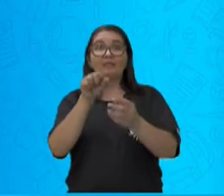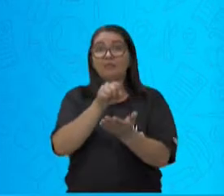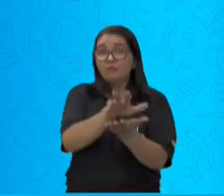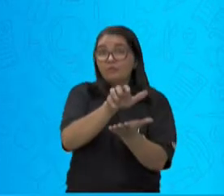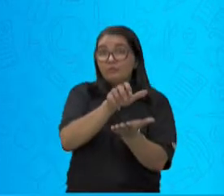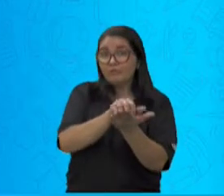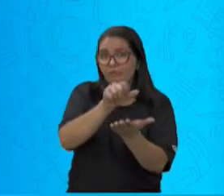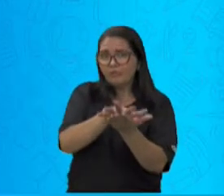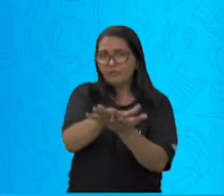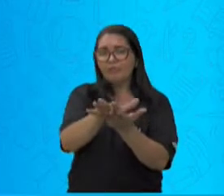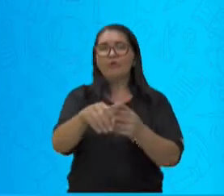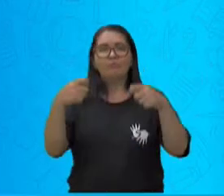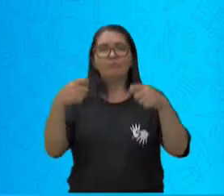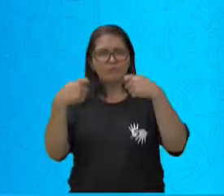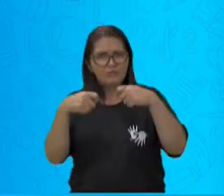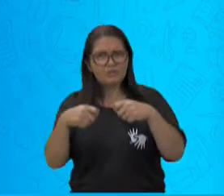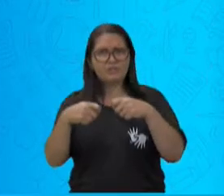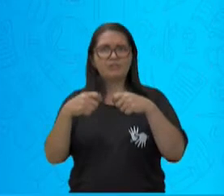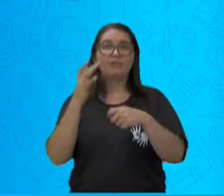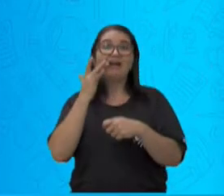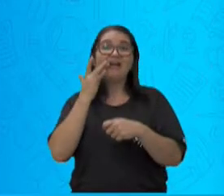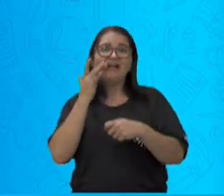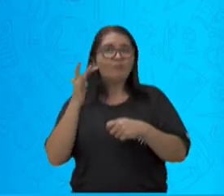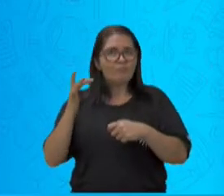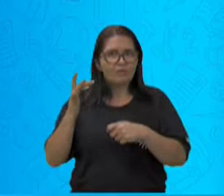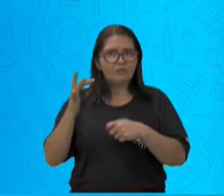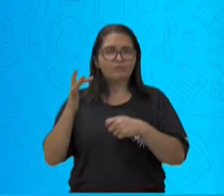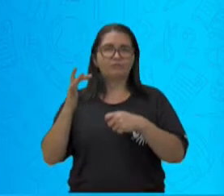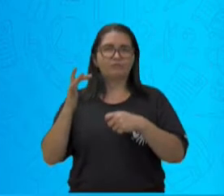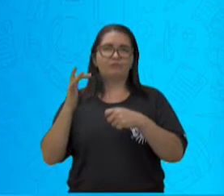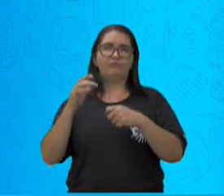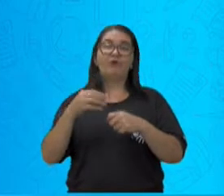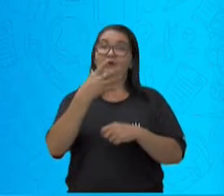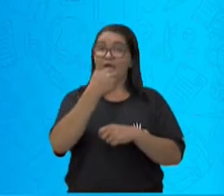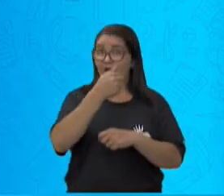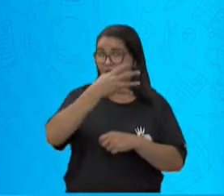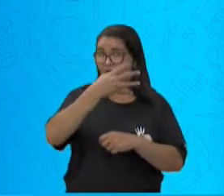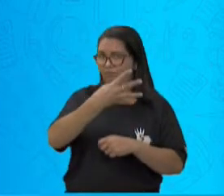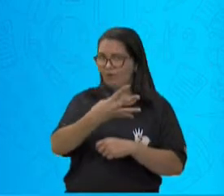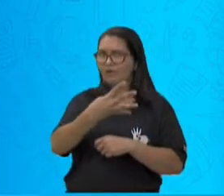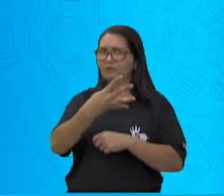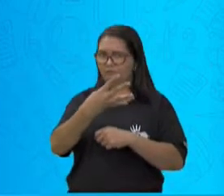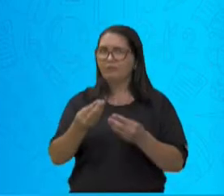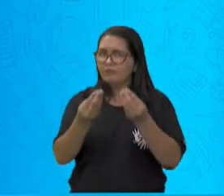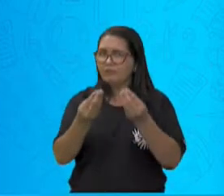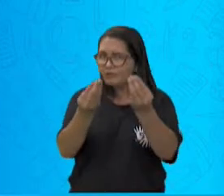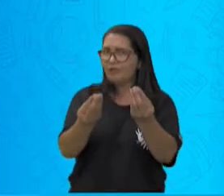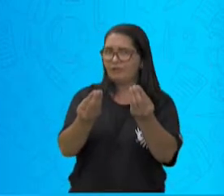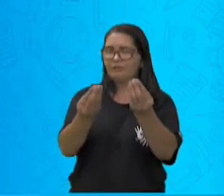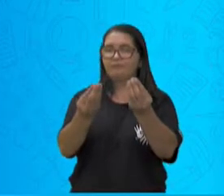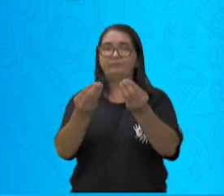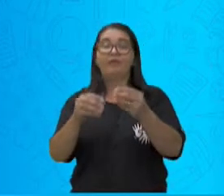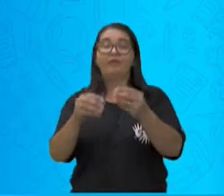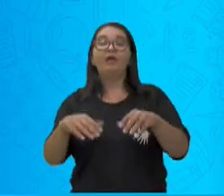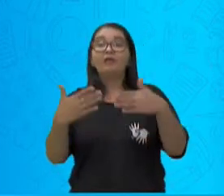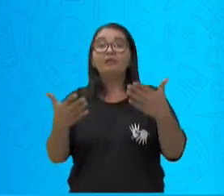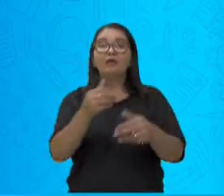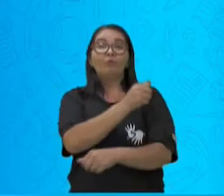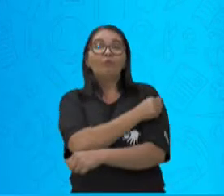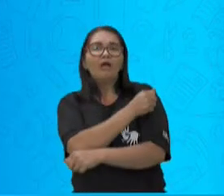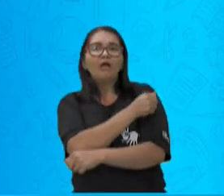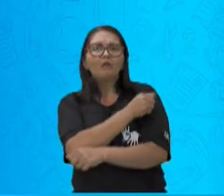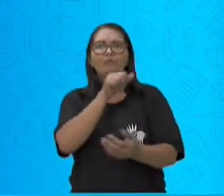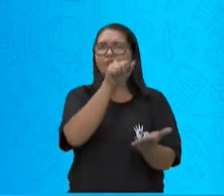em um plástico no tamanho A4. Artigo 9º. Ao se inscrever, o